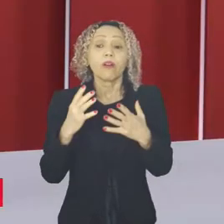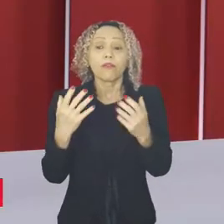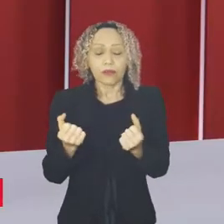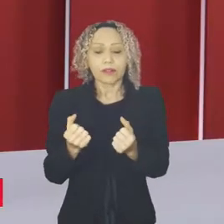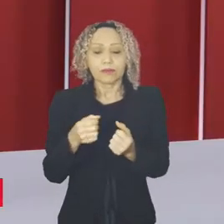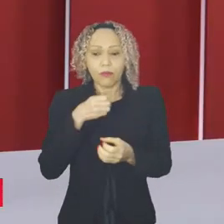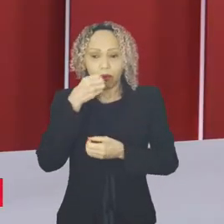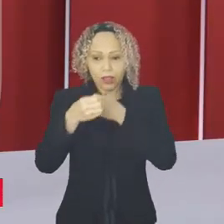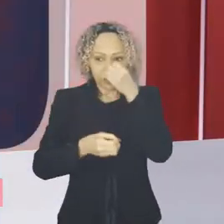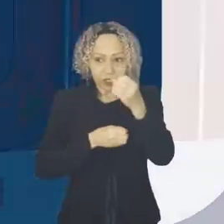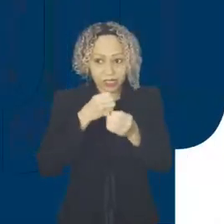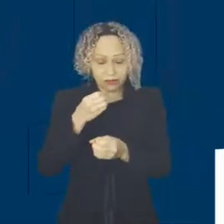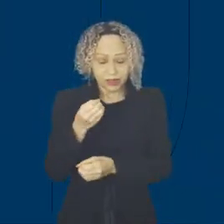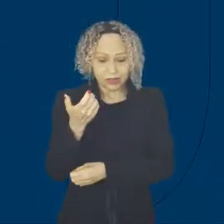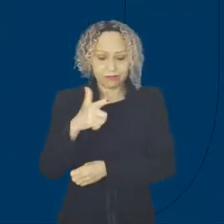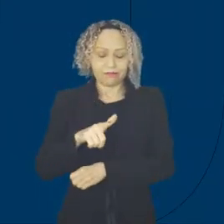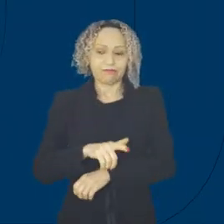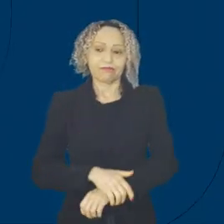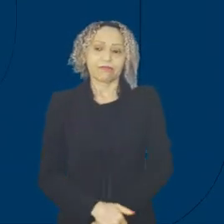uma entrevista, né, gente?